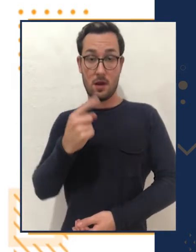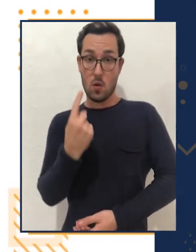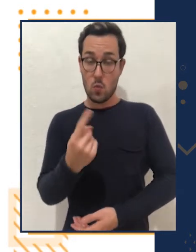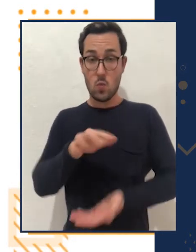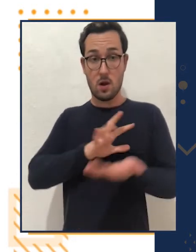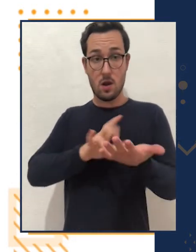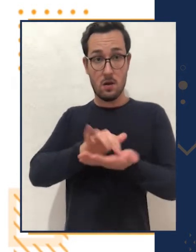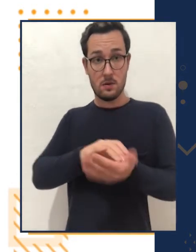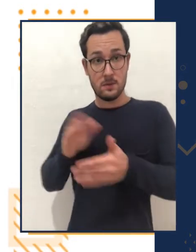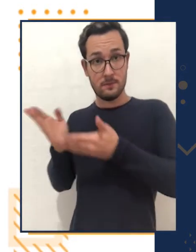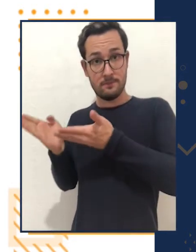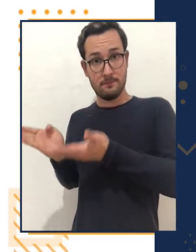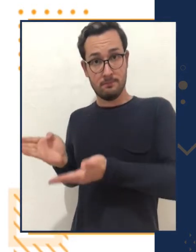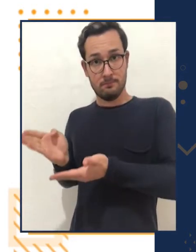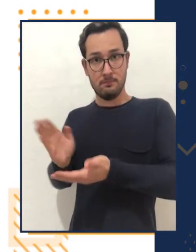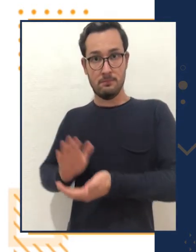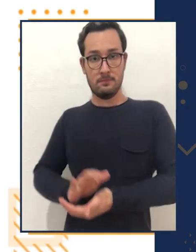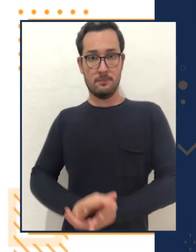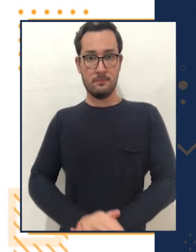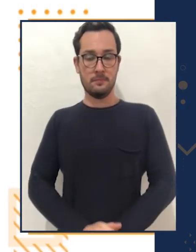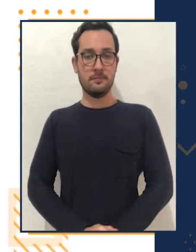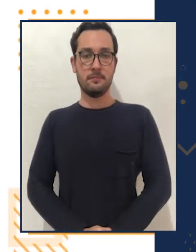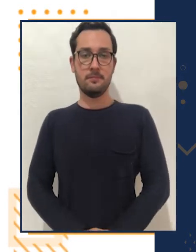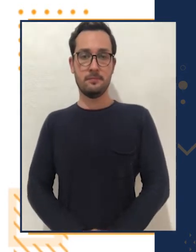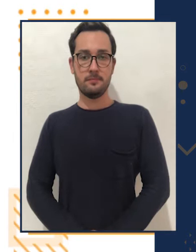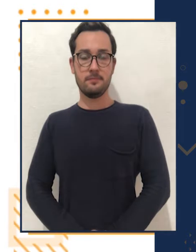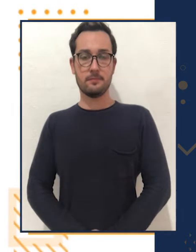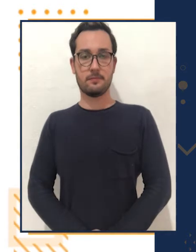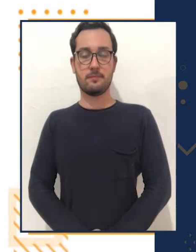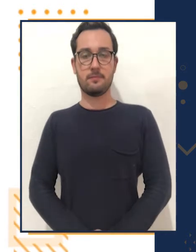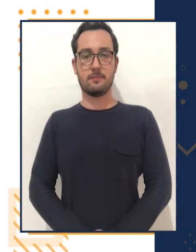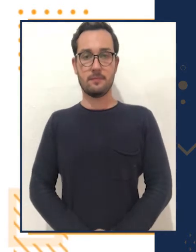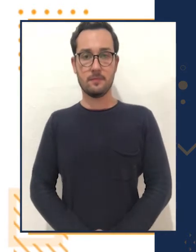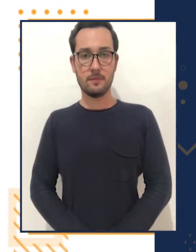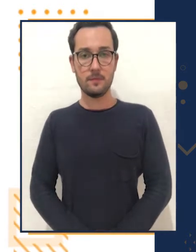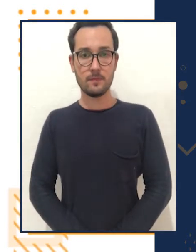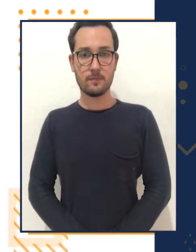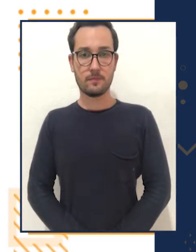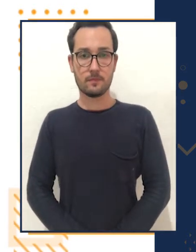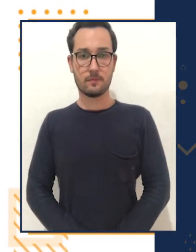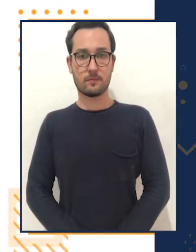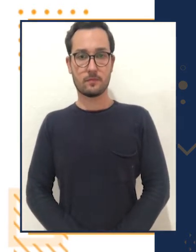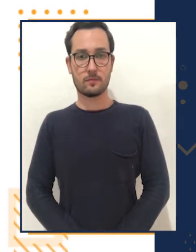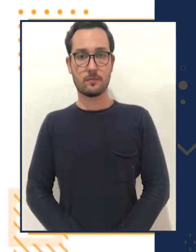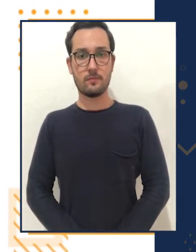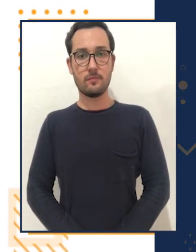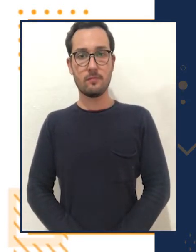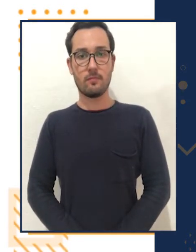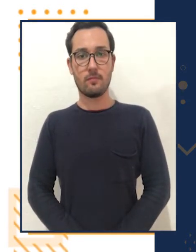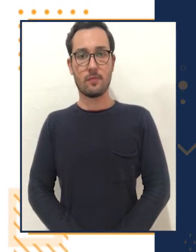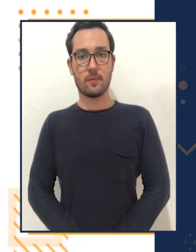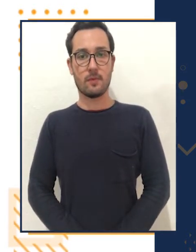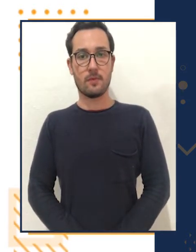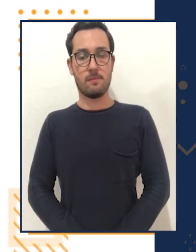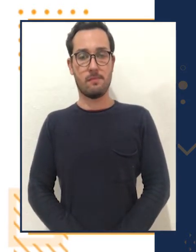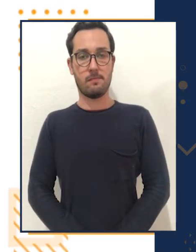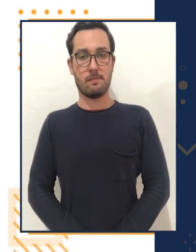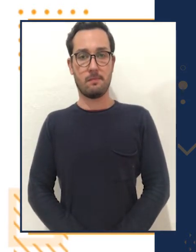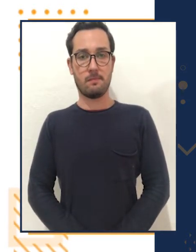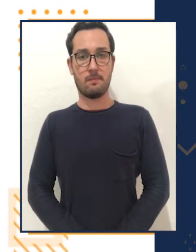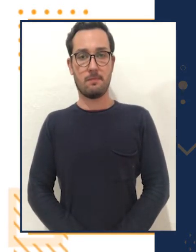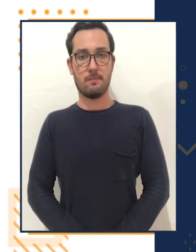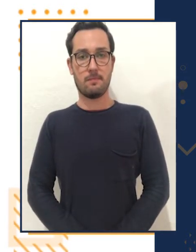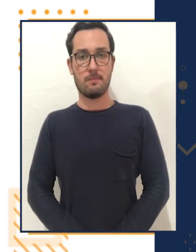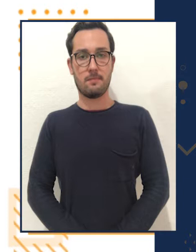corrente que circula, né, dividido então pela resistência 1. Isso, a tensão da fonte é a resistência equivalente vezes